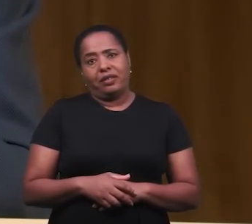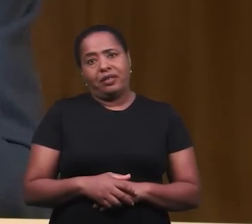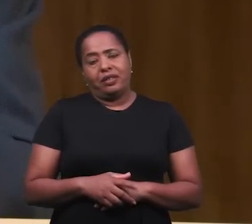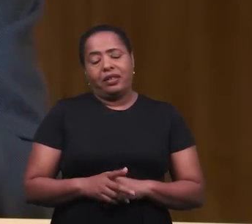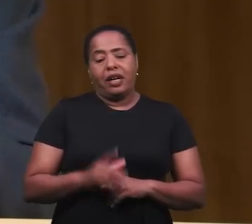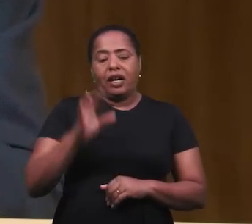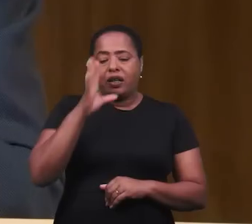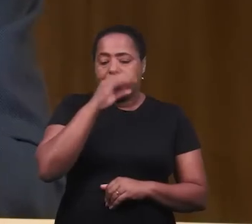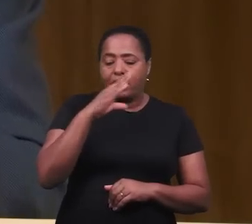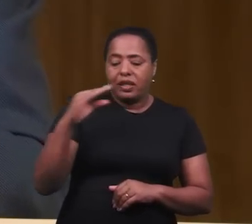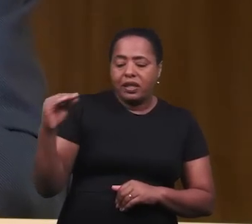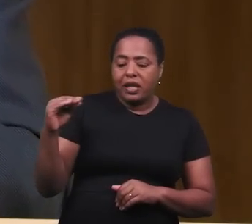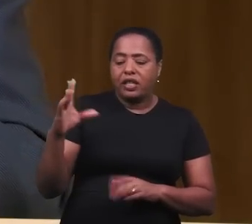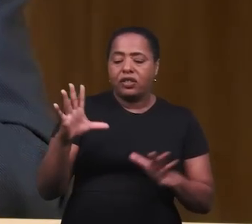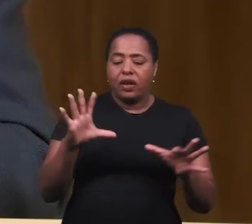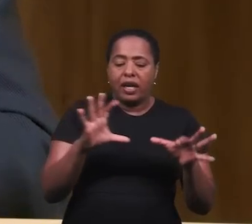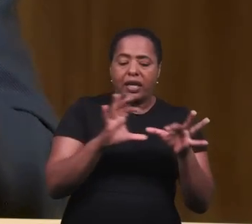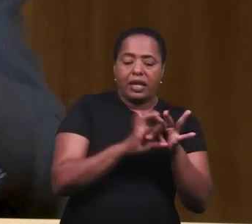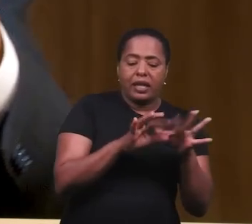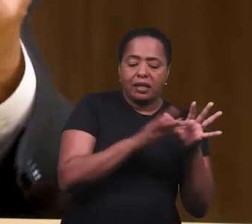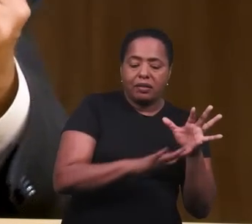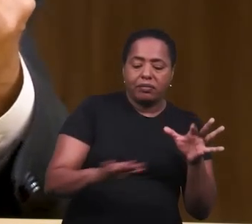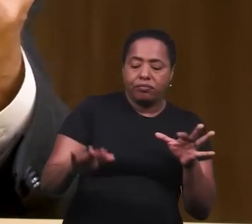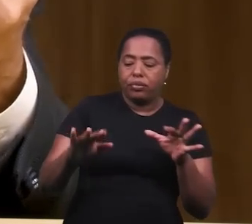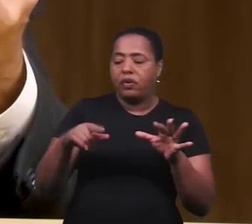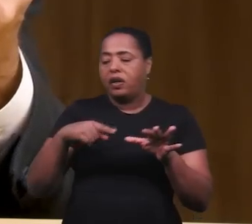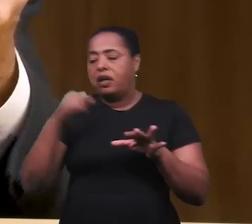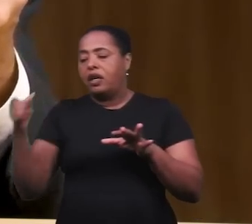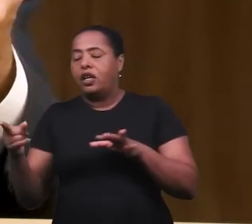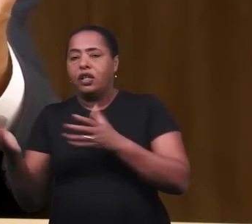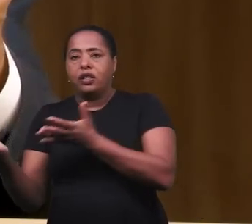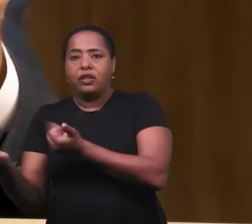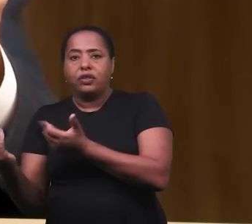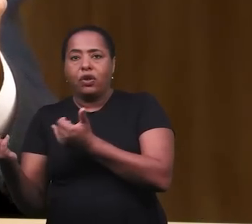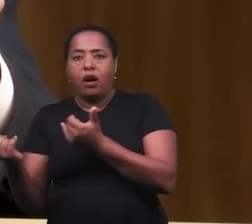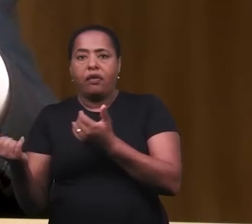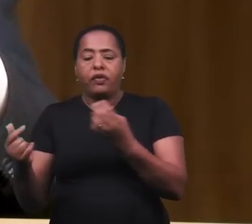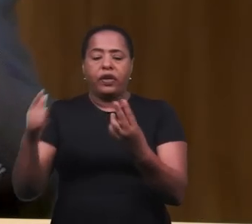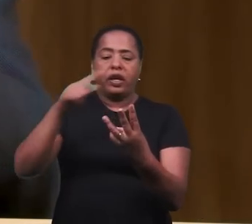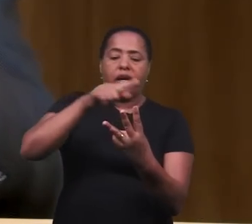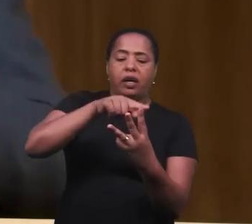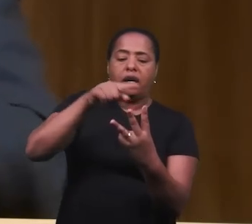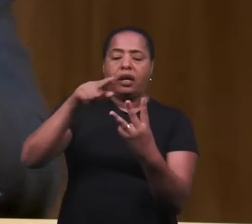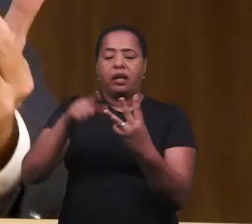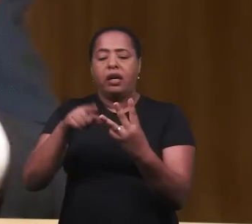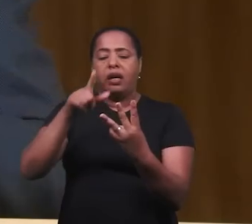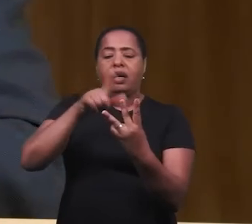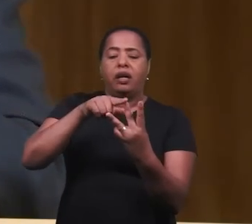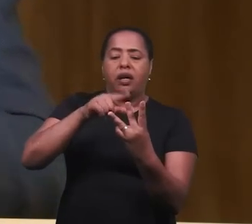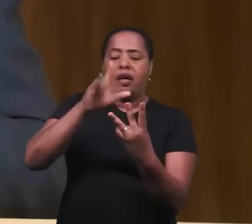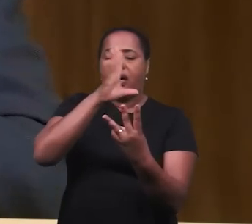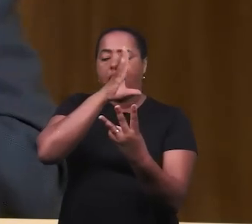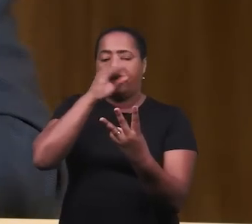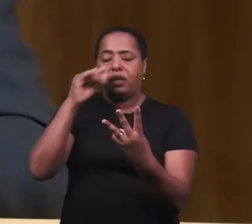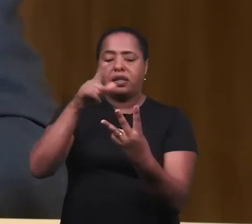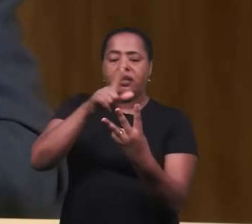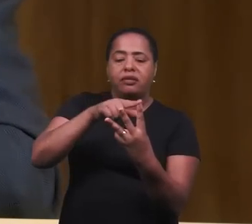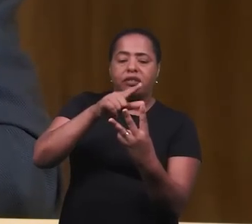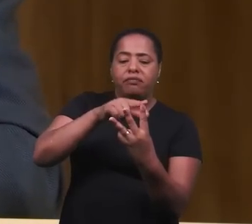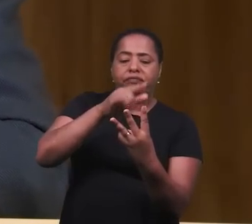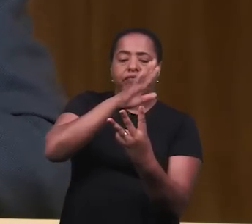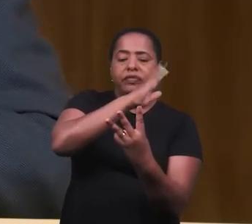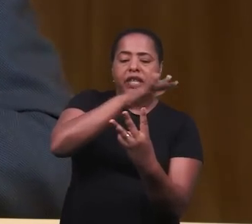igual. Porque adolescente é essa ponte entre a infância e a juventude. É uma ponte de madeira que é muito